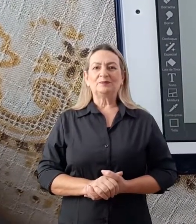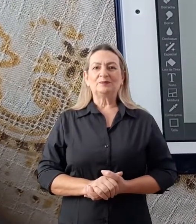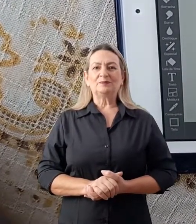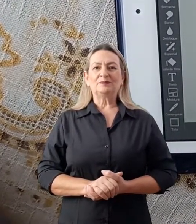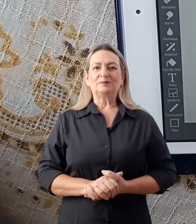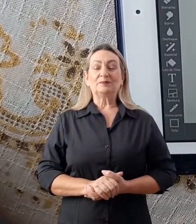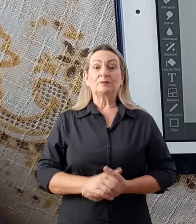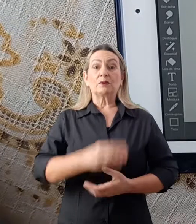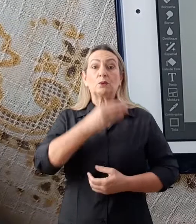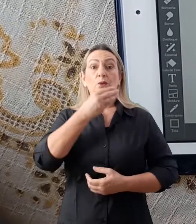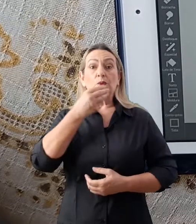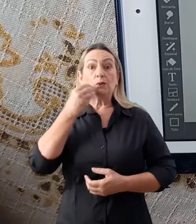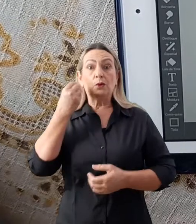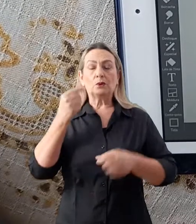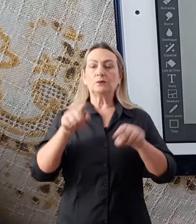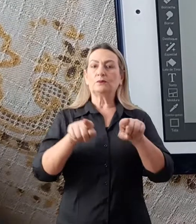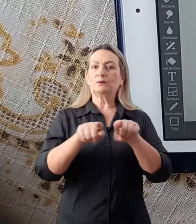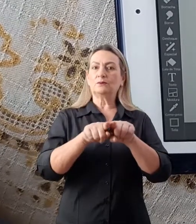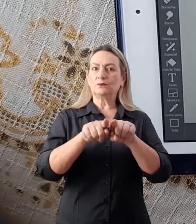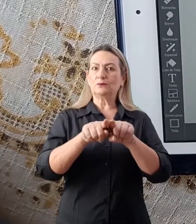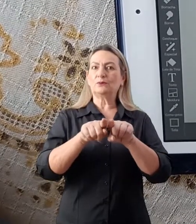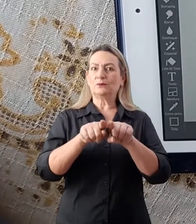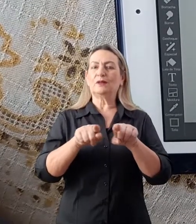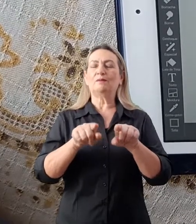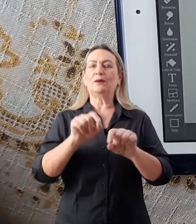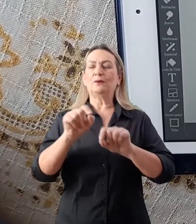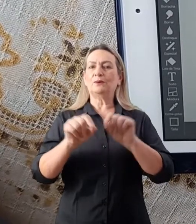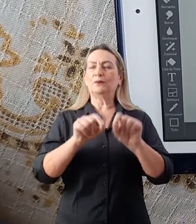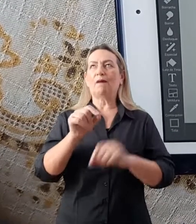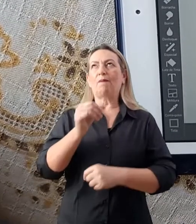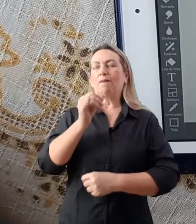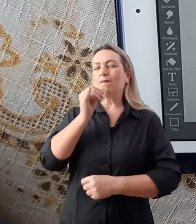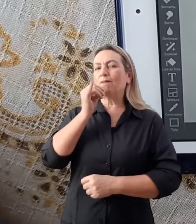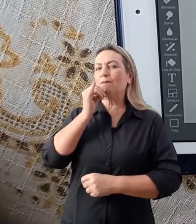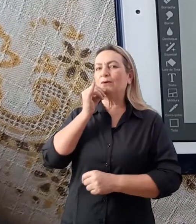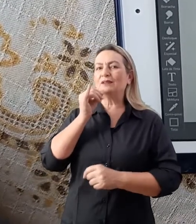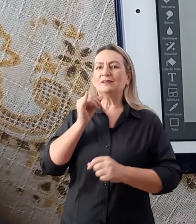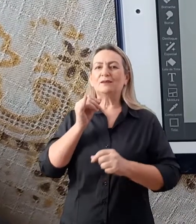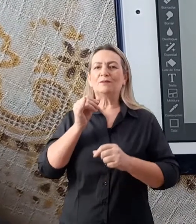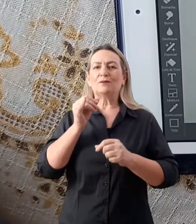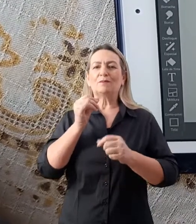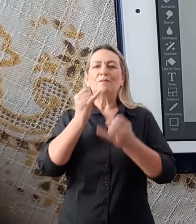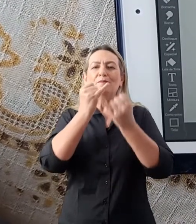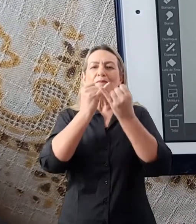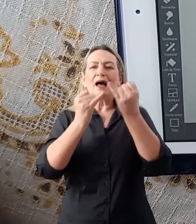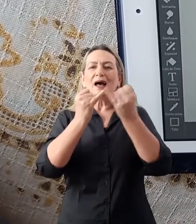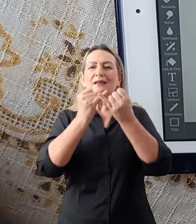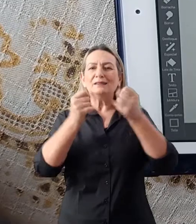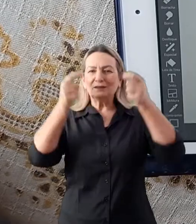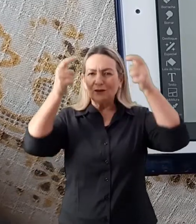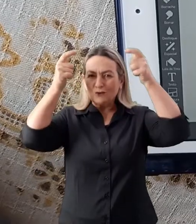Eu gosto muito também dessa ideia de fazer uma, como se fosse uma coroa.